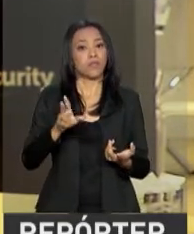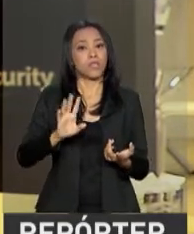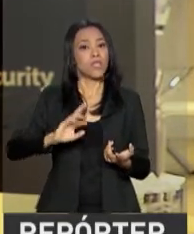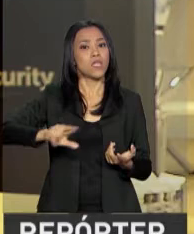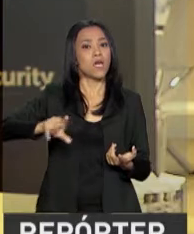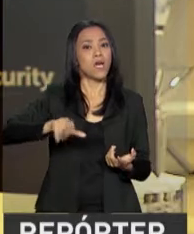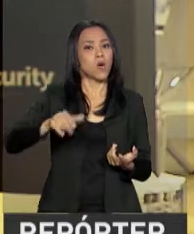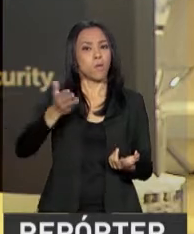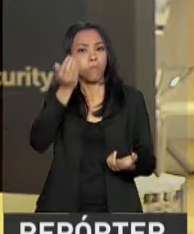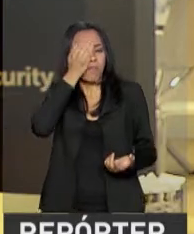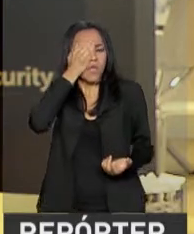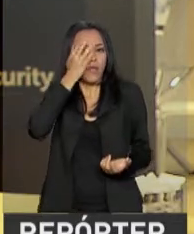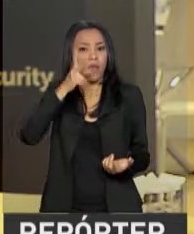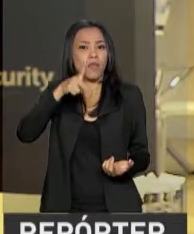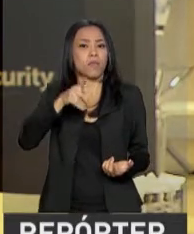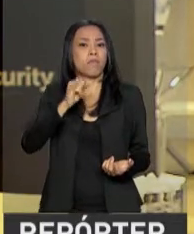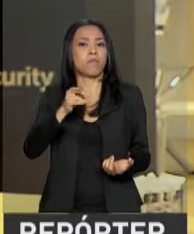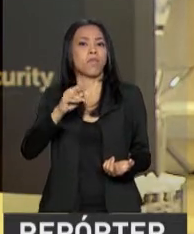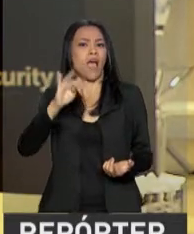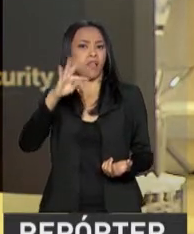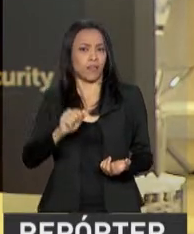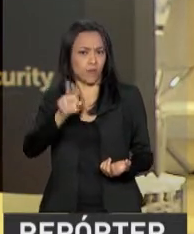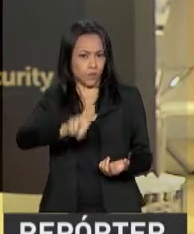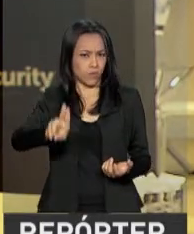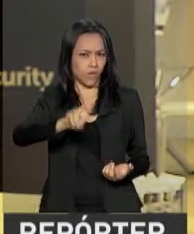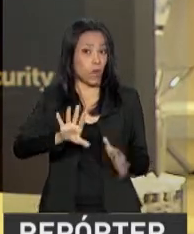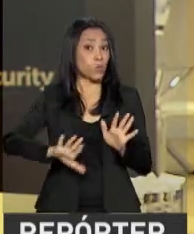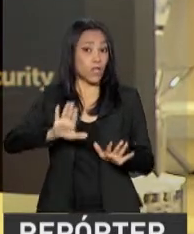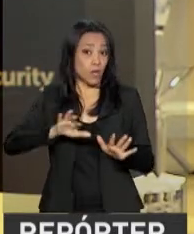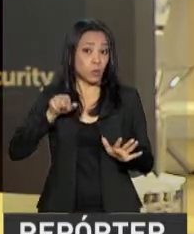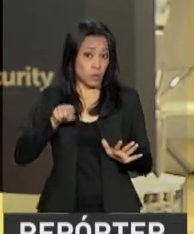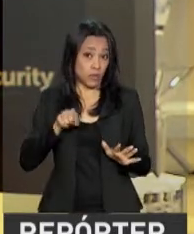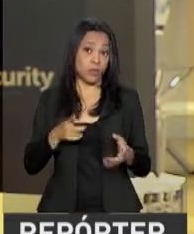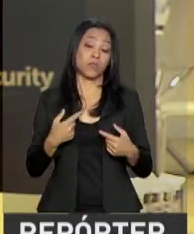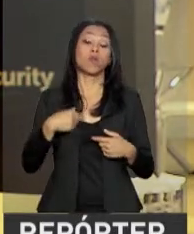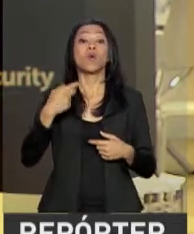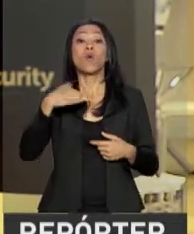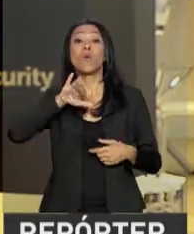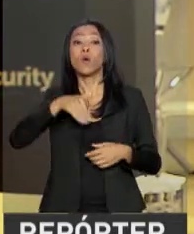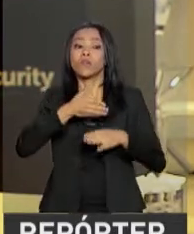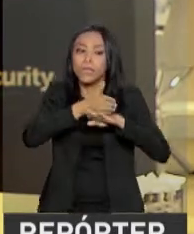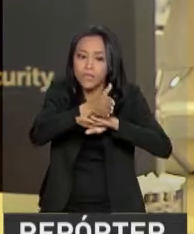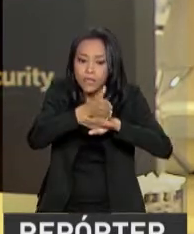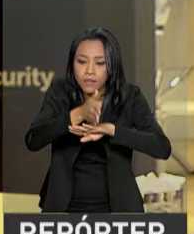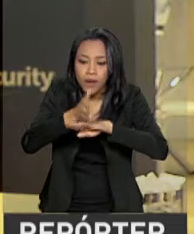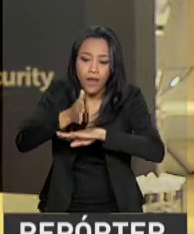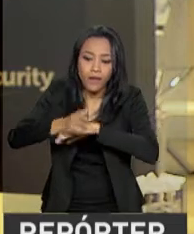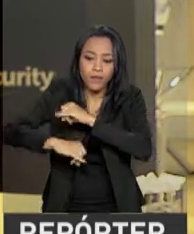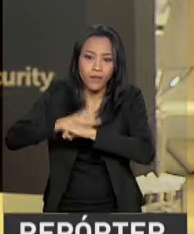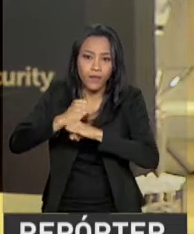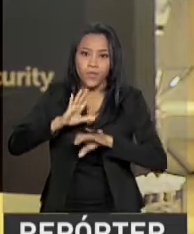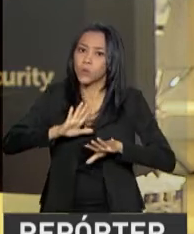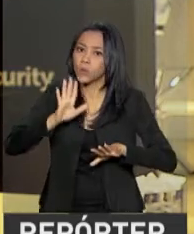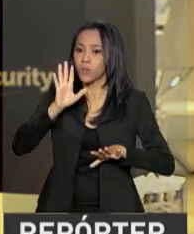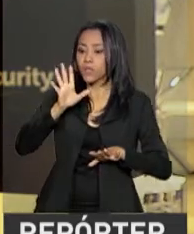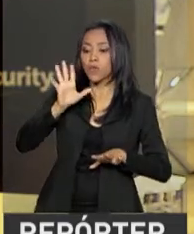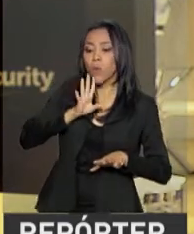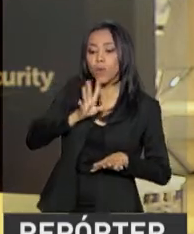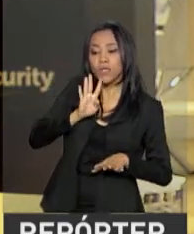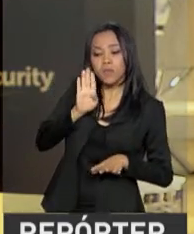utilizar software pirata que isso é um grande furo cuidado com a navegação e sempre que tiver uma comunicação